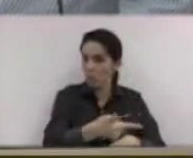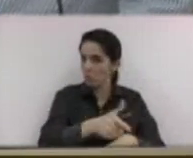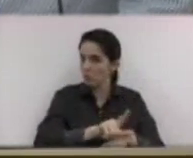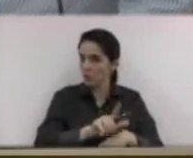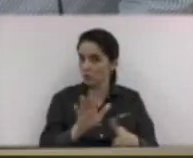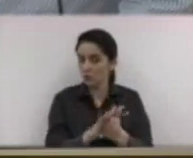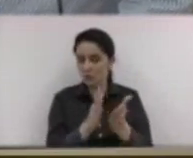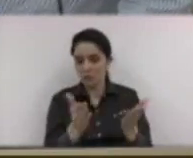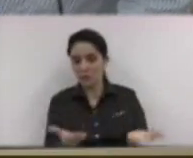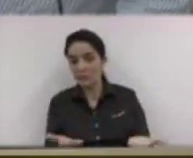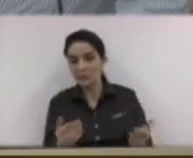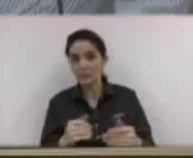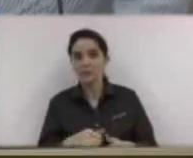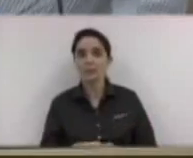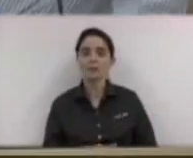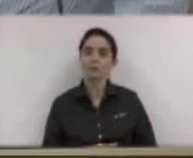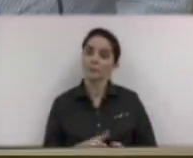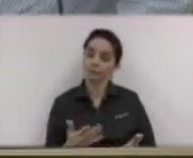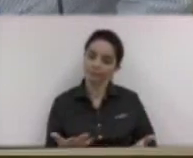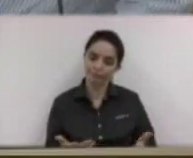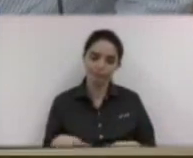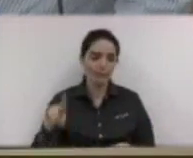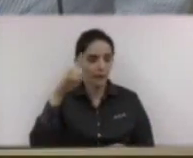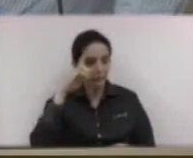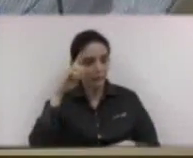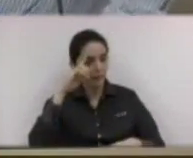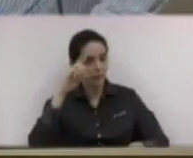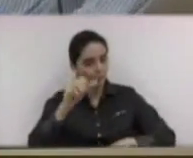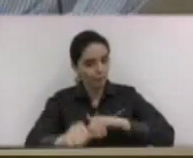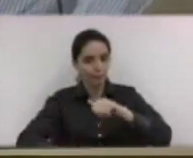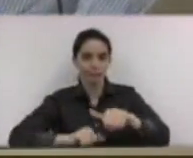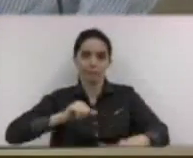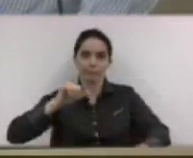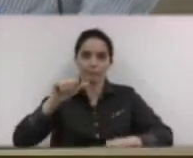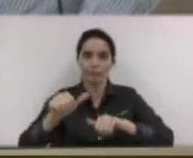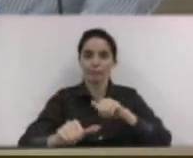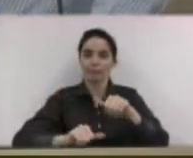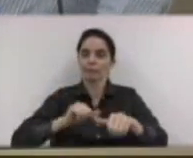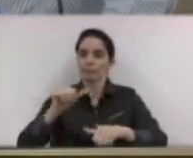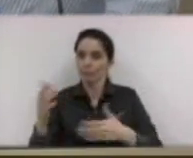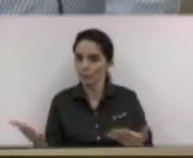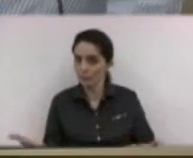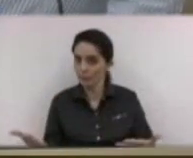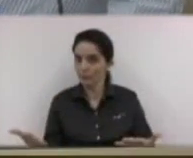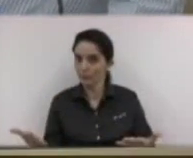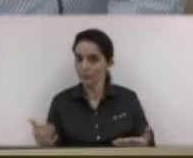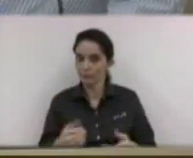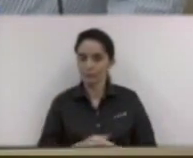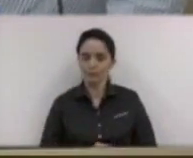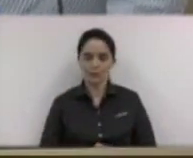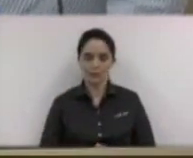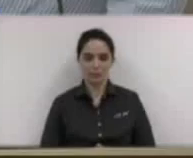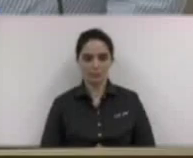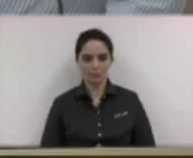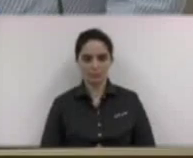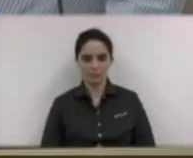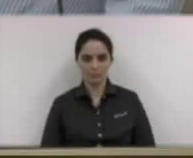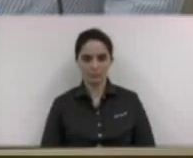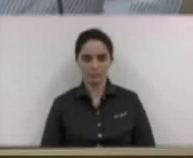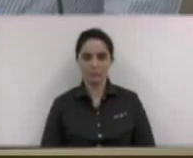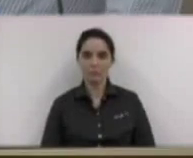livros, depois é... Cada dia é uma coisa. Então, o barco não está com furo do